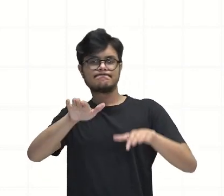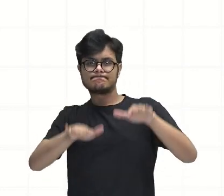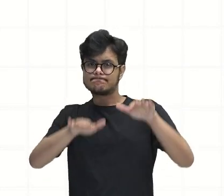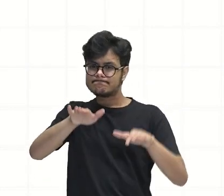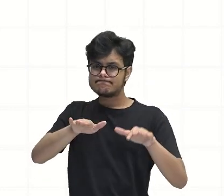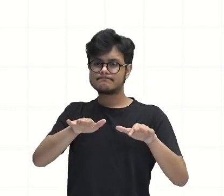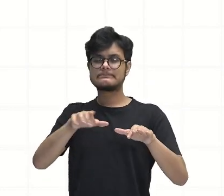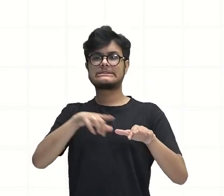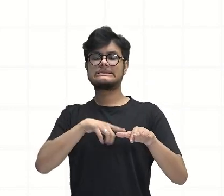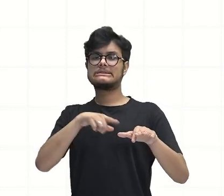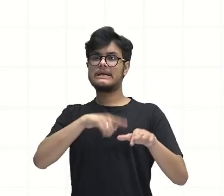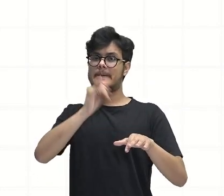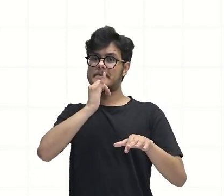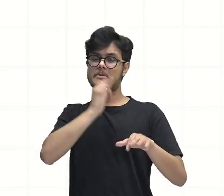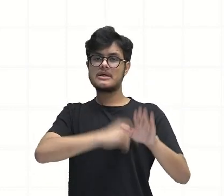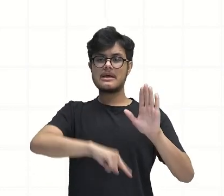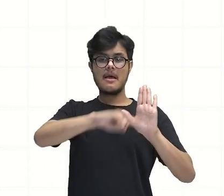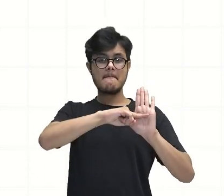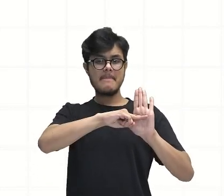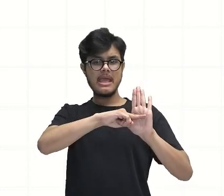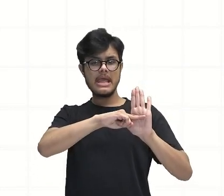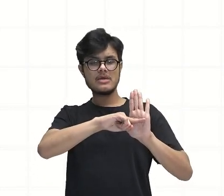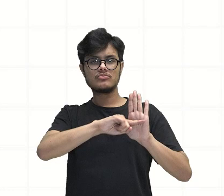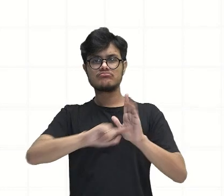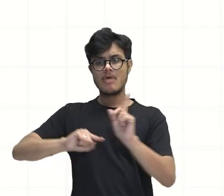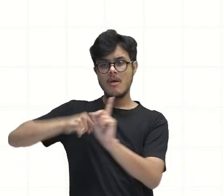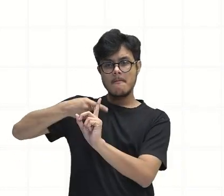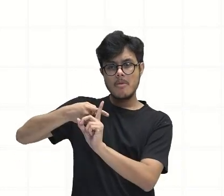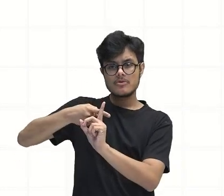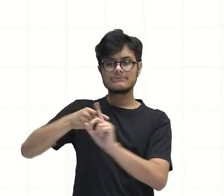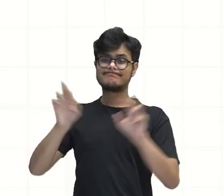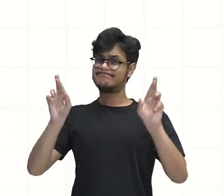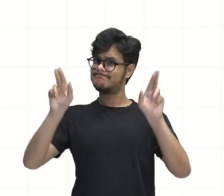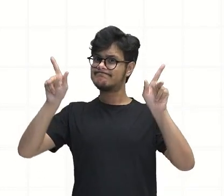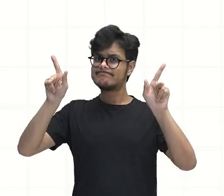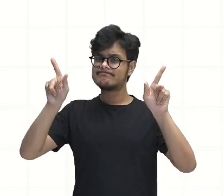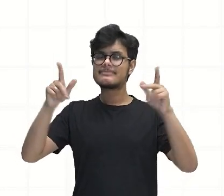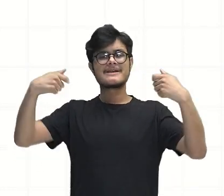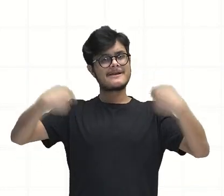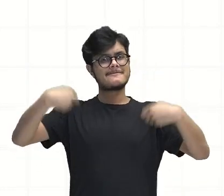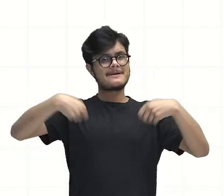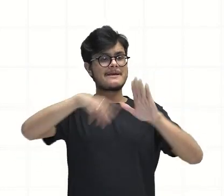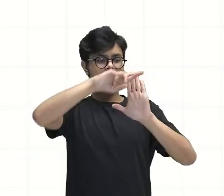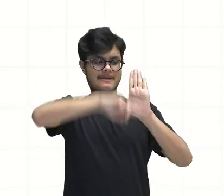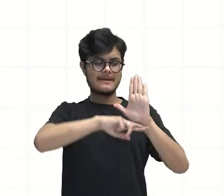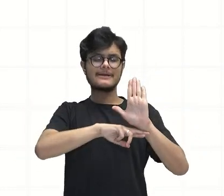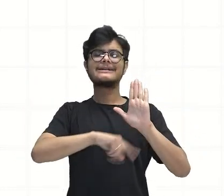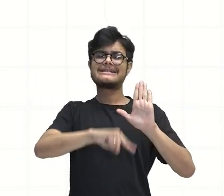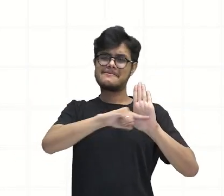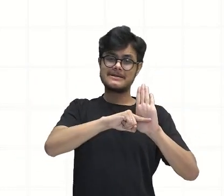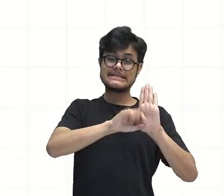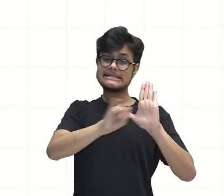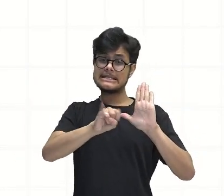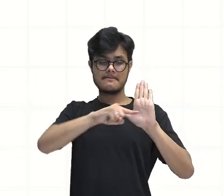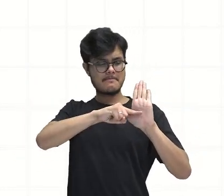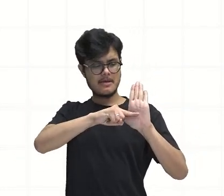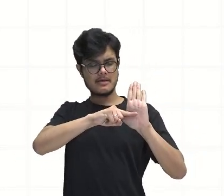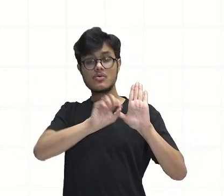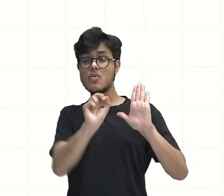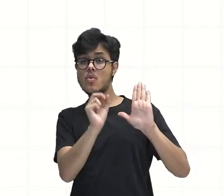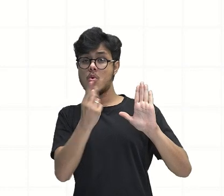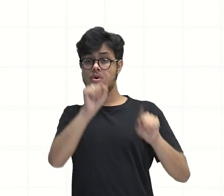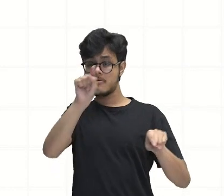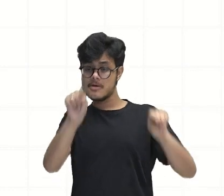ter sinais diferentes. Então, eu tenho que lembrar lá da regra dos sinais, né? Da soma